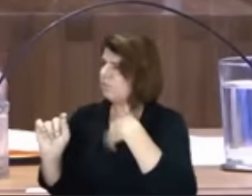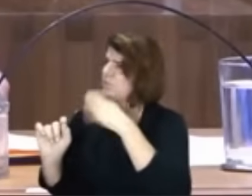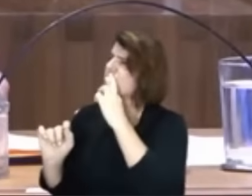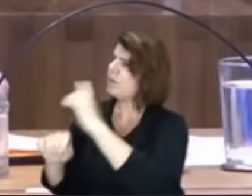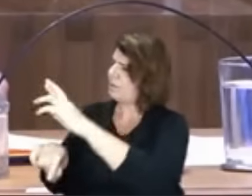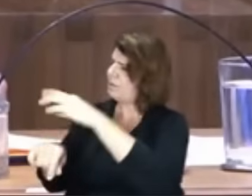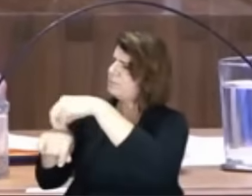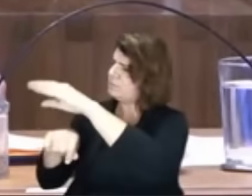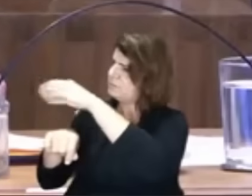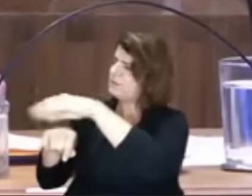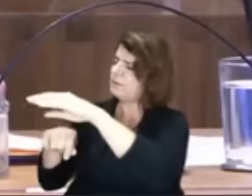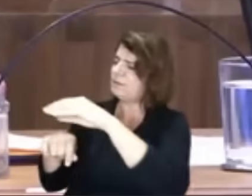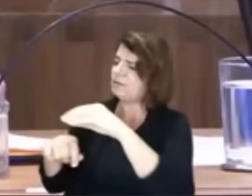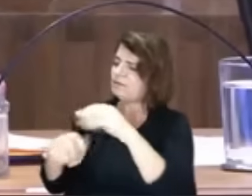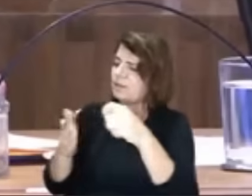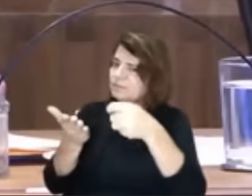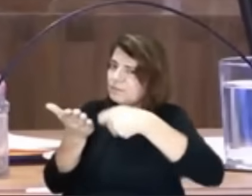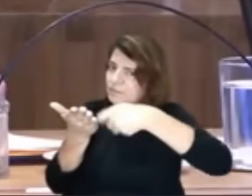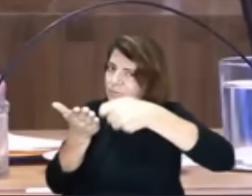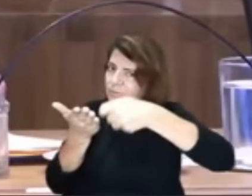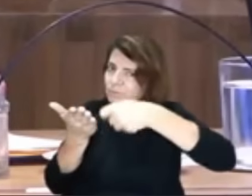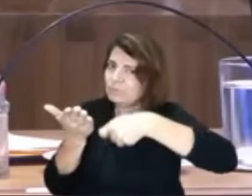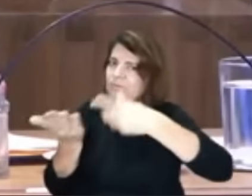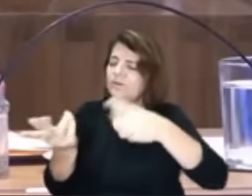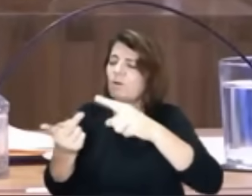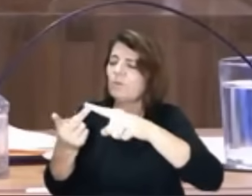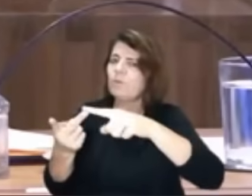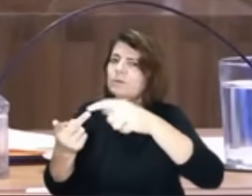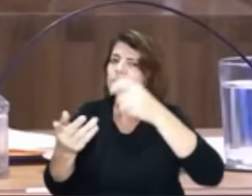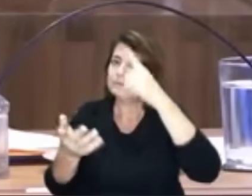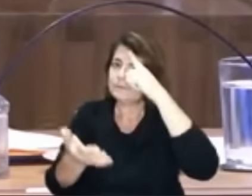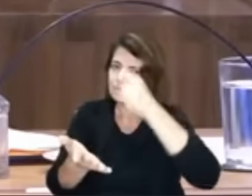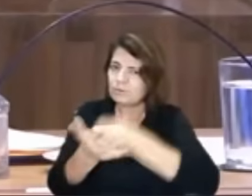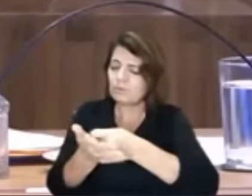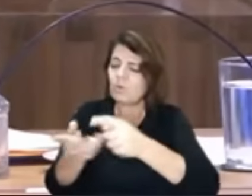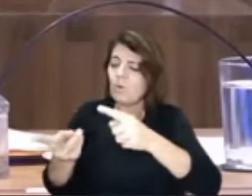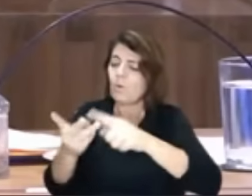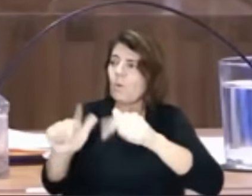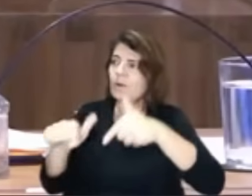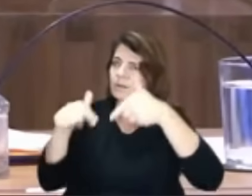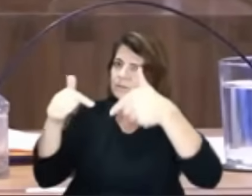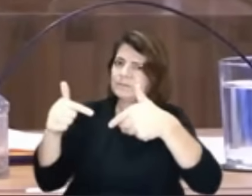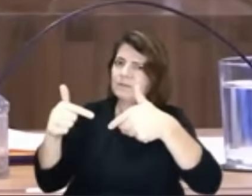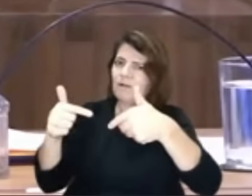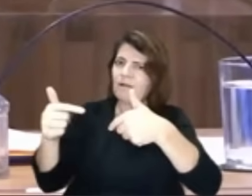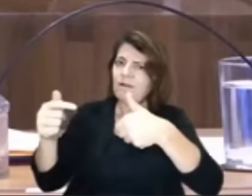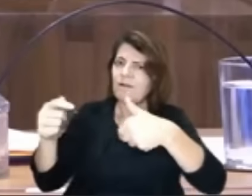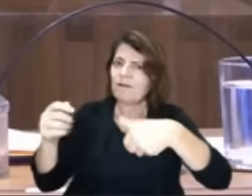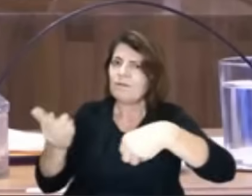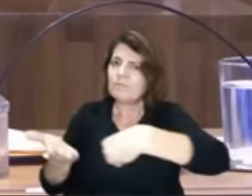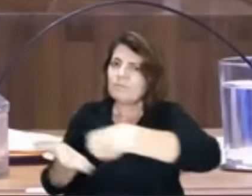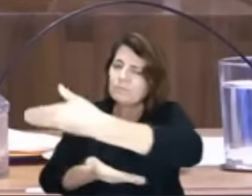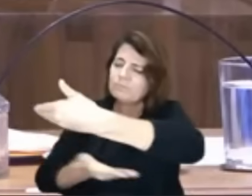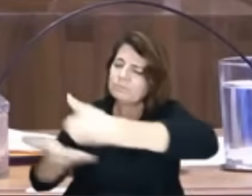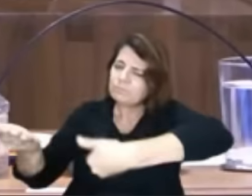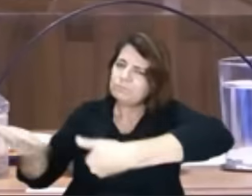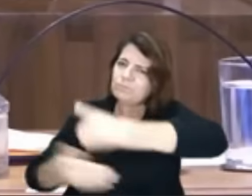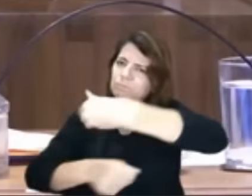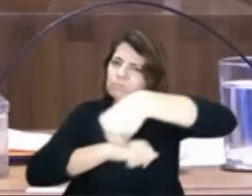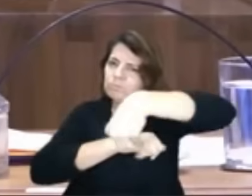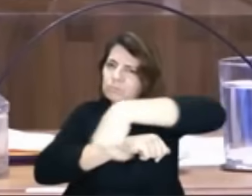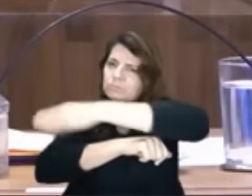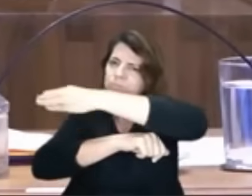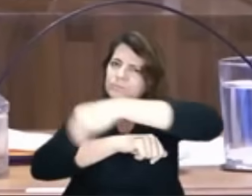temos sensores decisores e atuadores esse fluxo ele tem que chegar no atuador